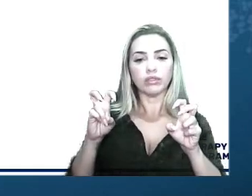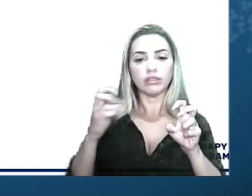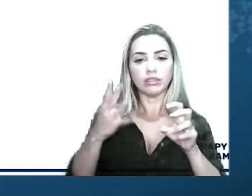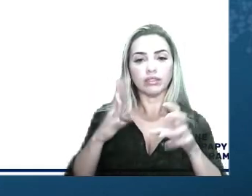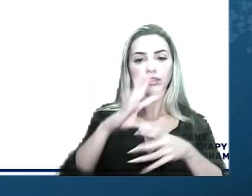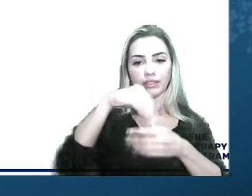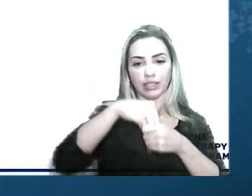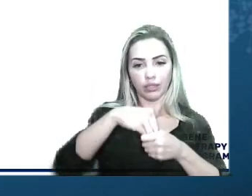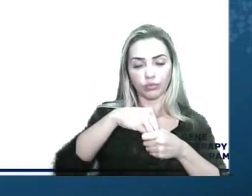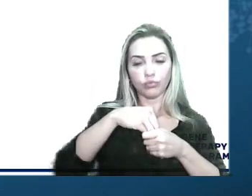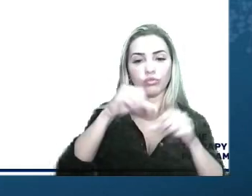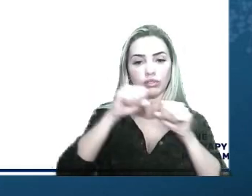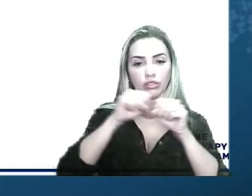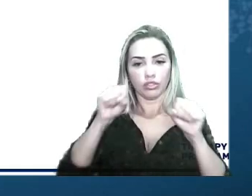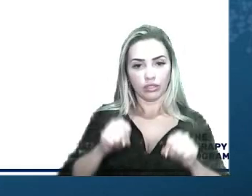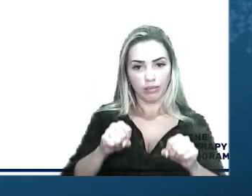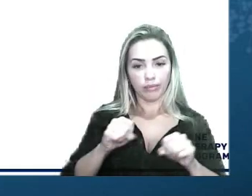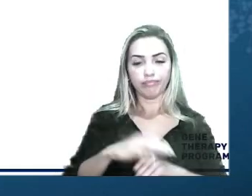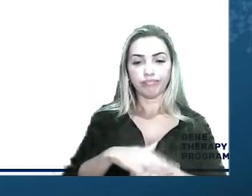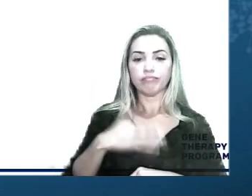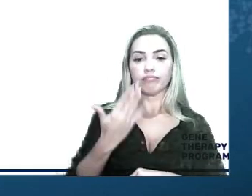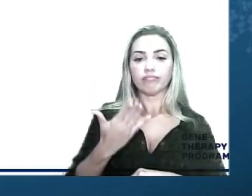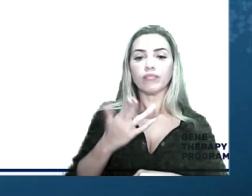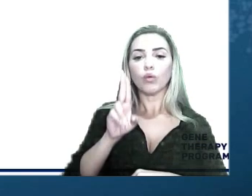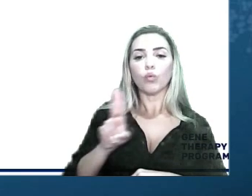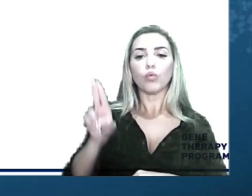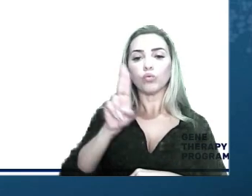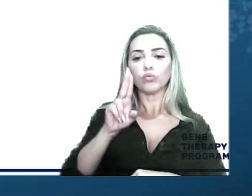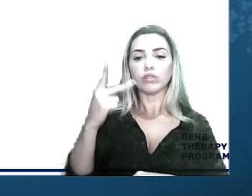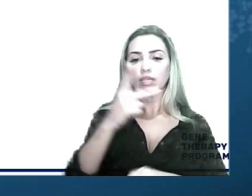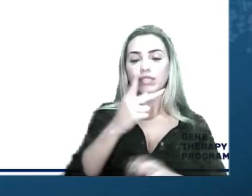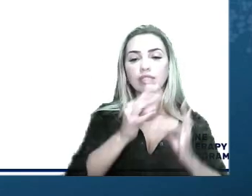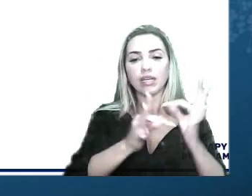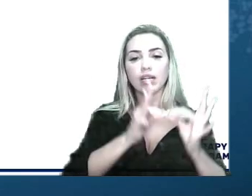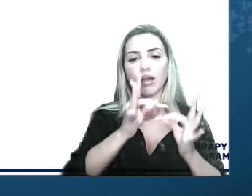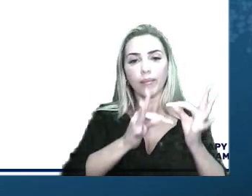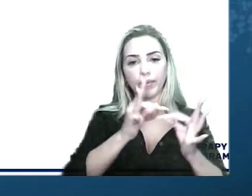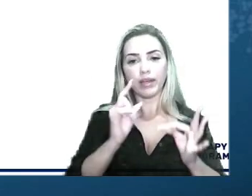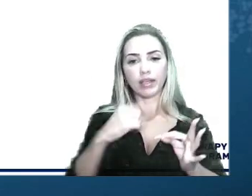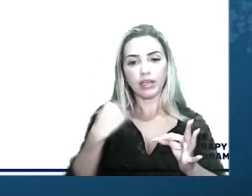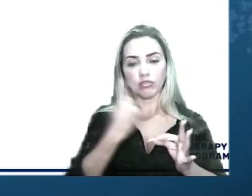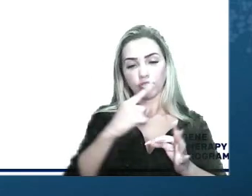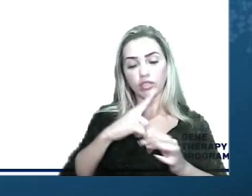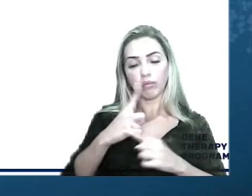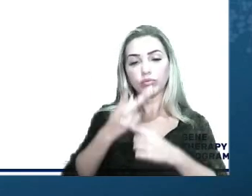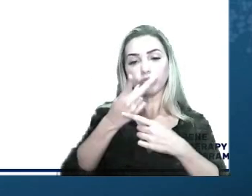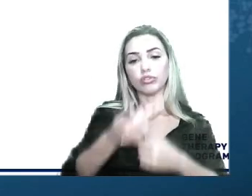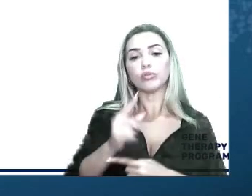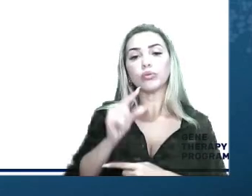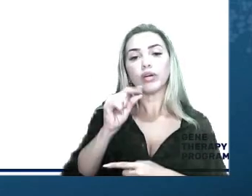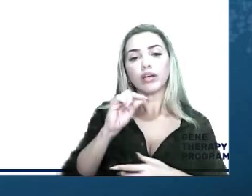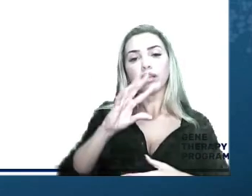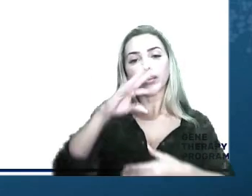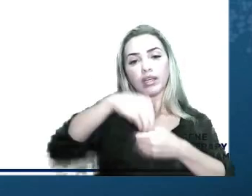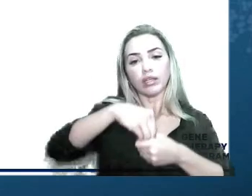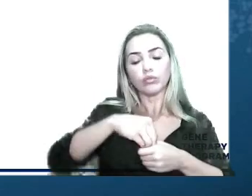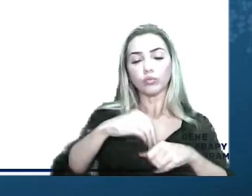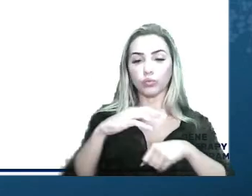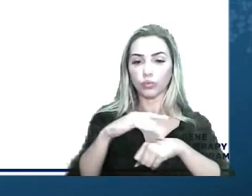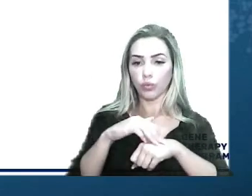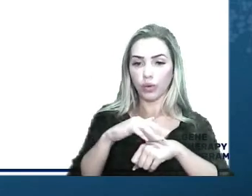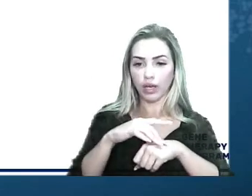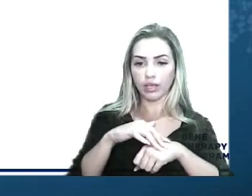interna da cisterna magna. E as aplicações terapêuticas que estamos buscando dentro das